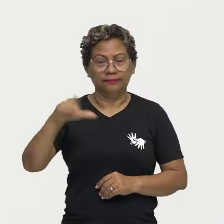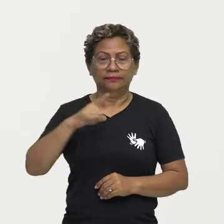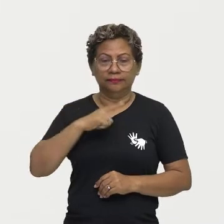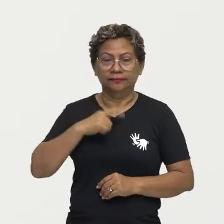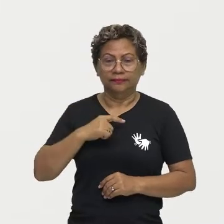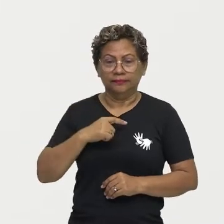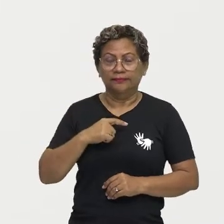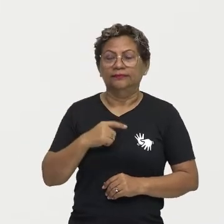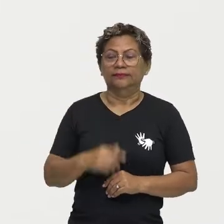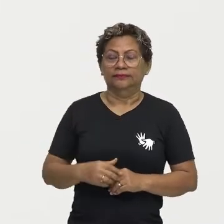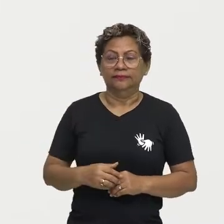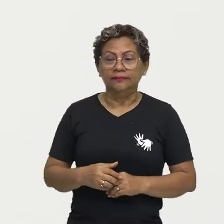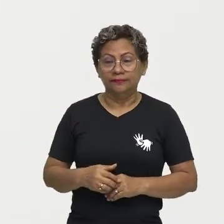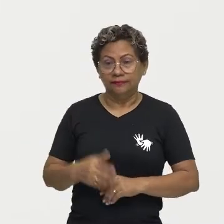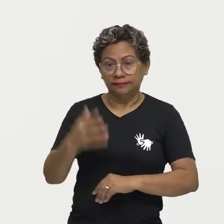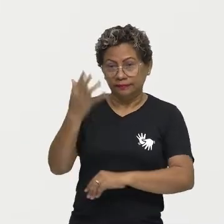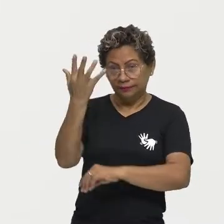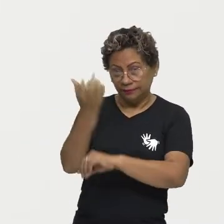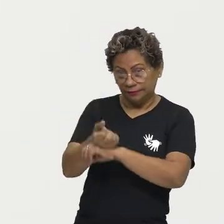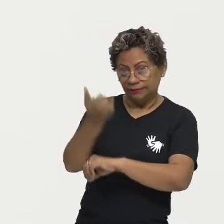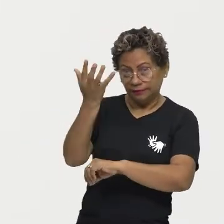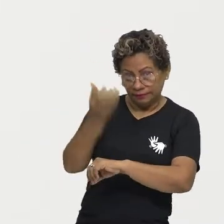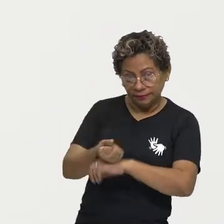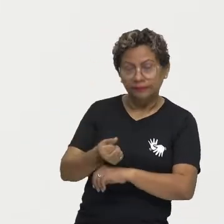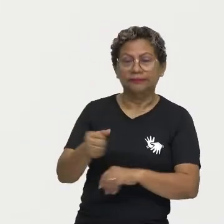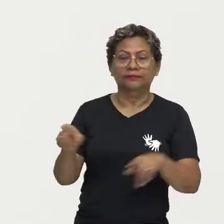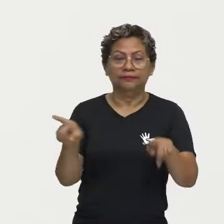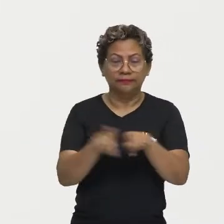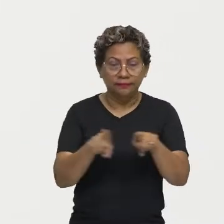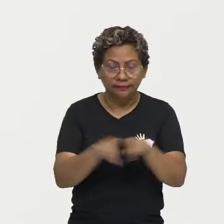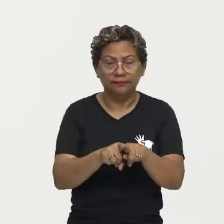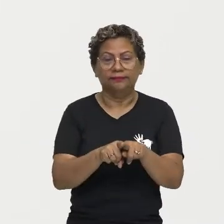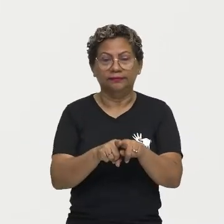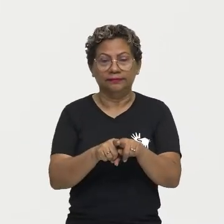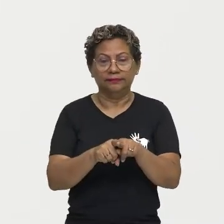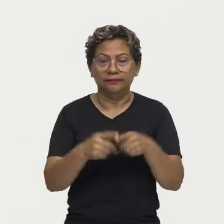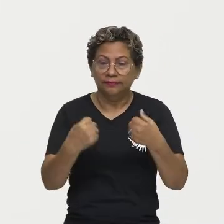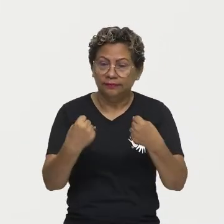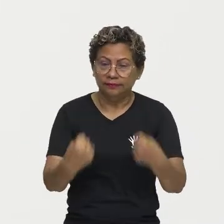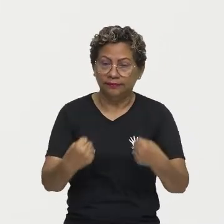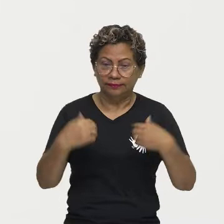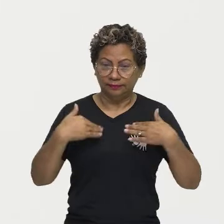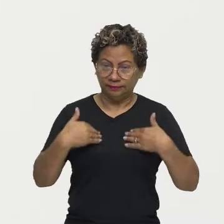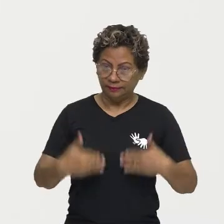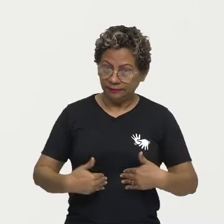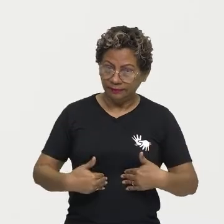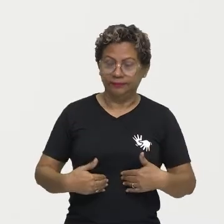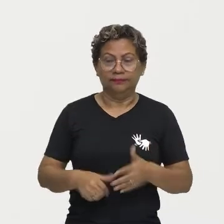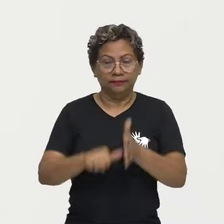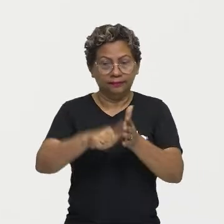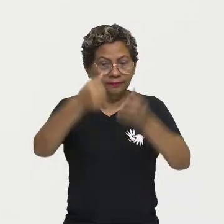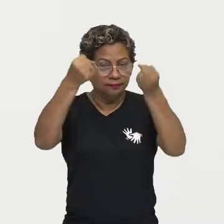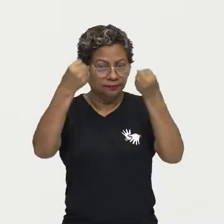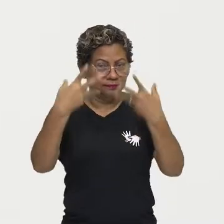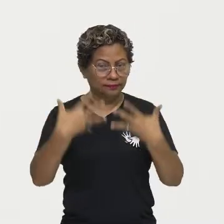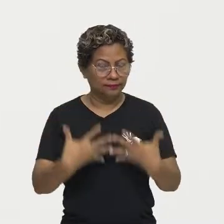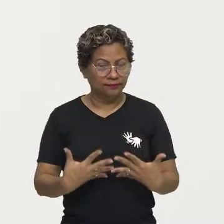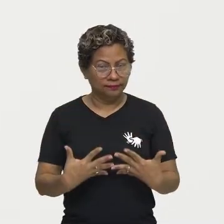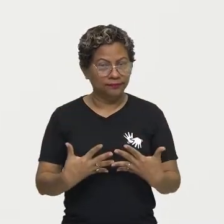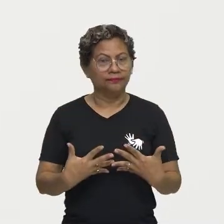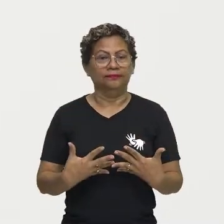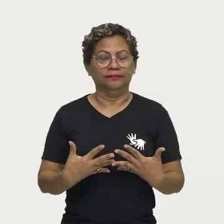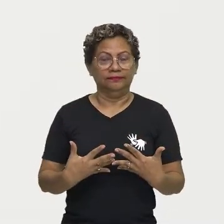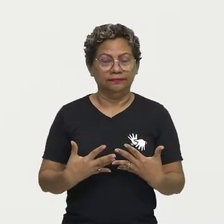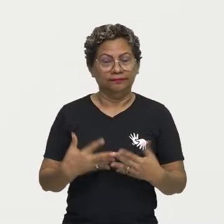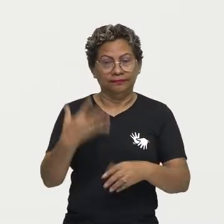energia potencial gravitacional, que é essa que a gente vai ver aqui em primeiro lugar. A gente chama de índice